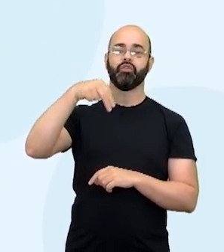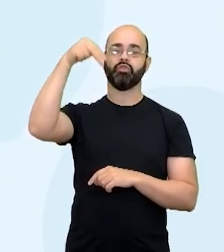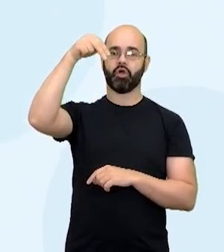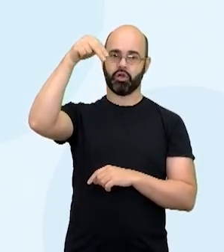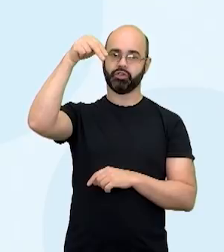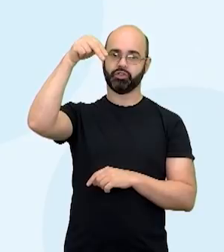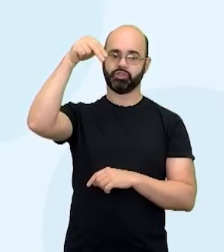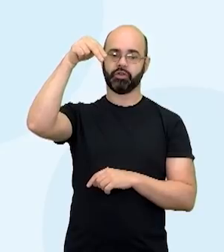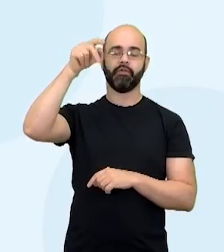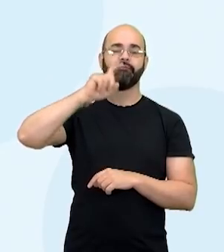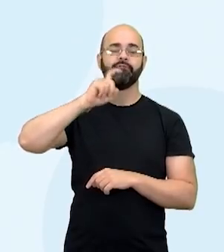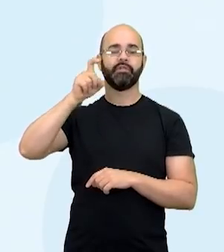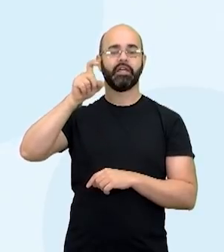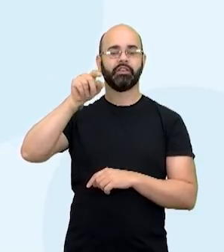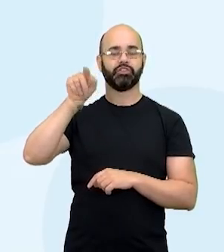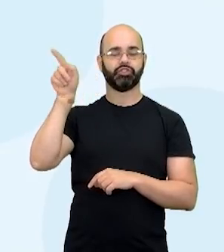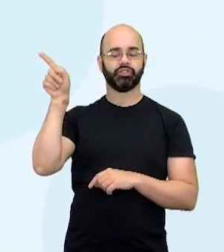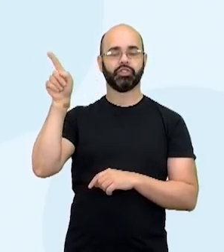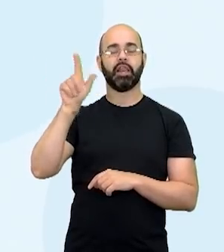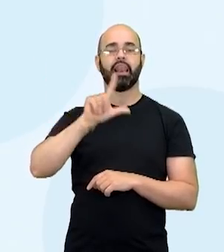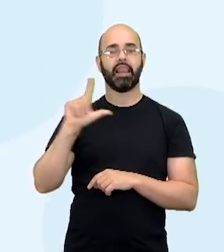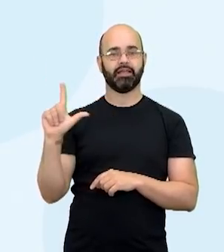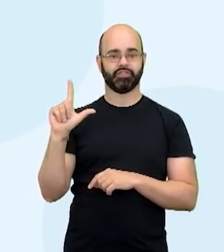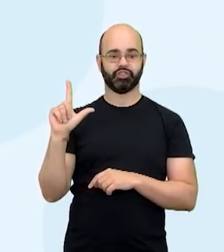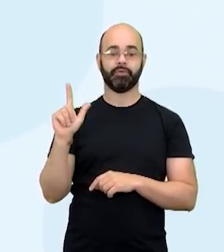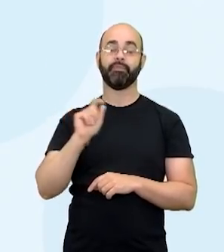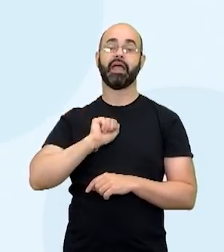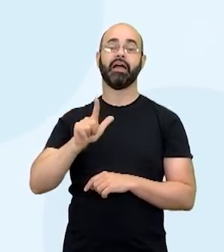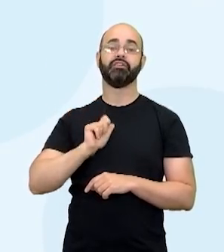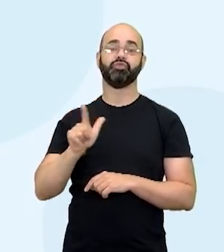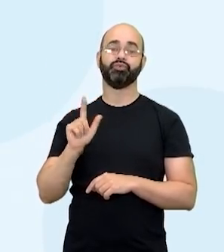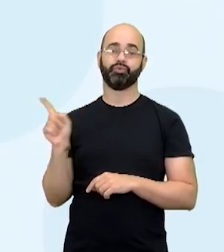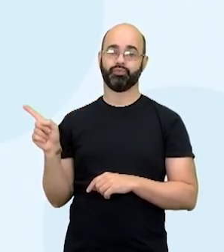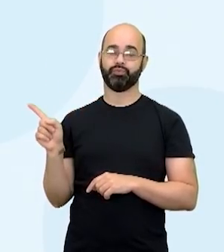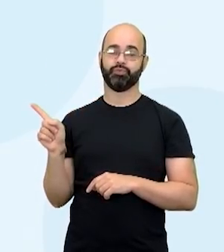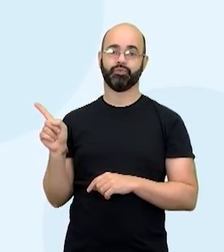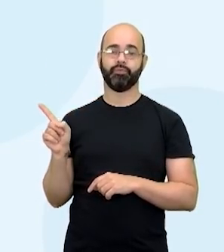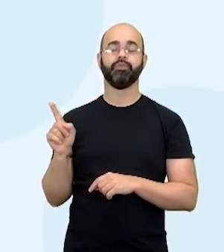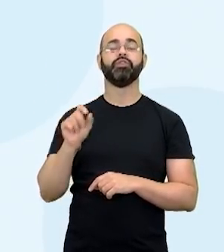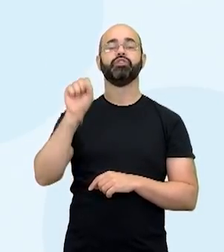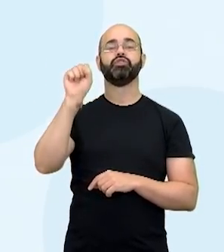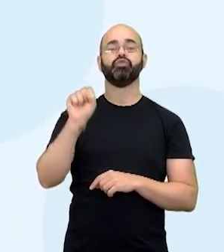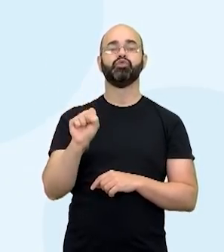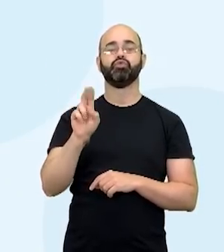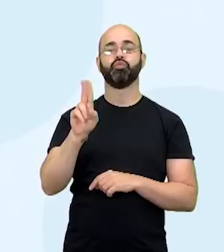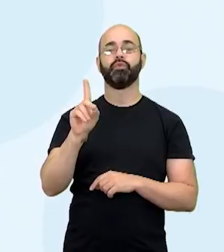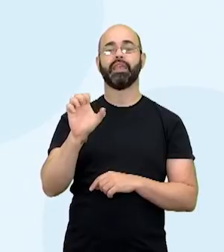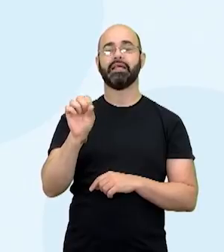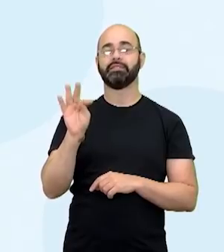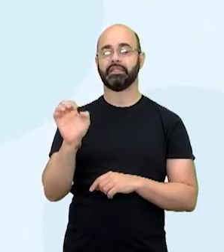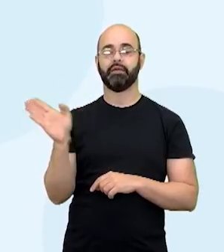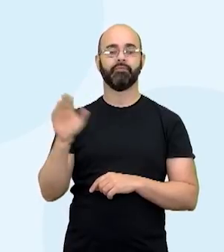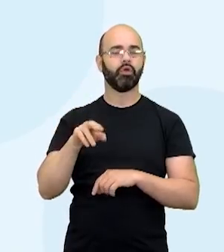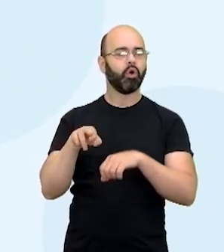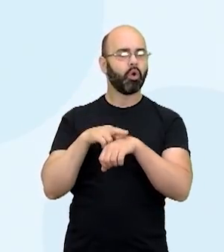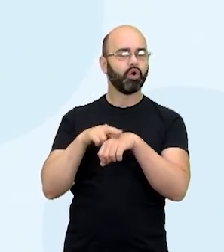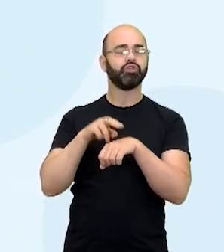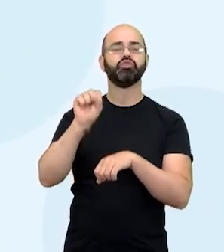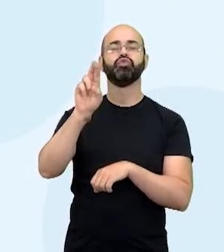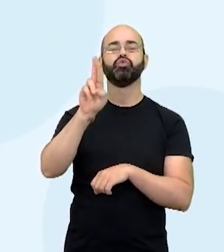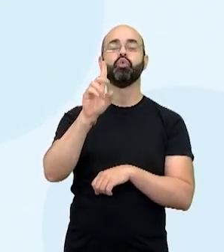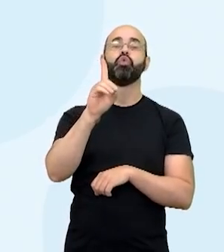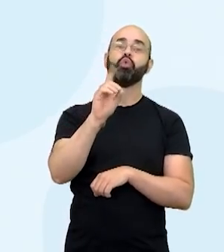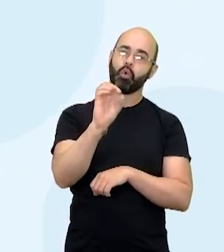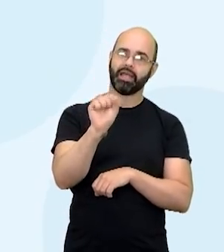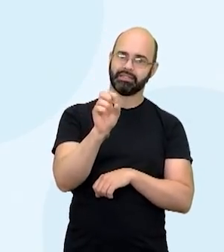norte, em verde nós temos a sub-região leste, em azul nós temos a sub-região sudeste, o roxo sub-região